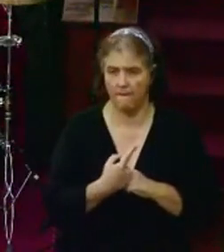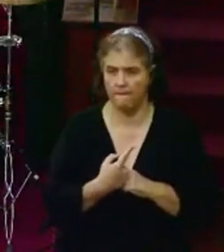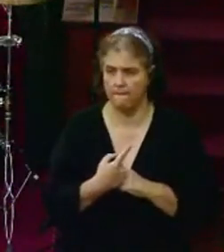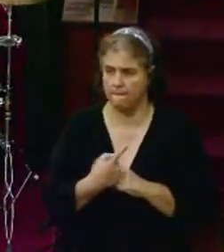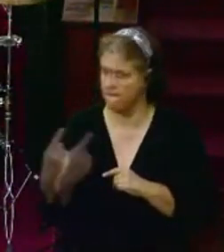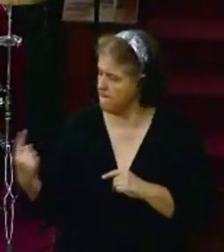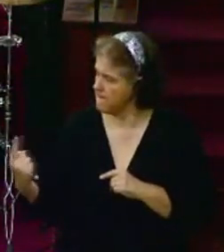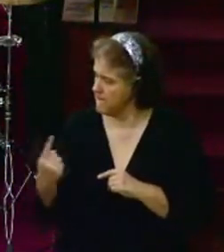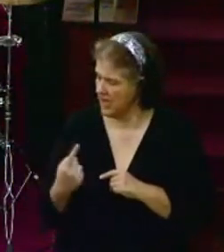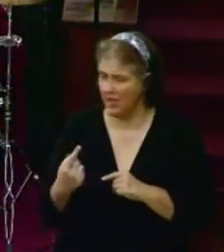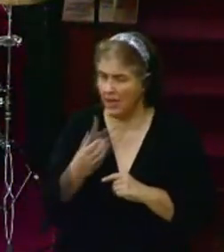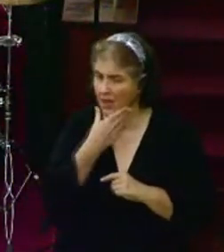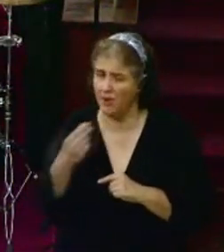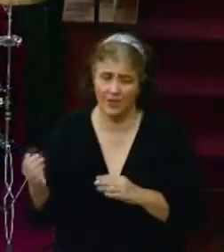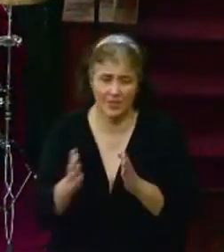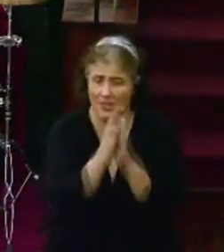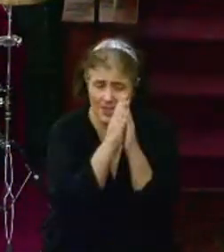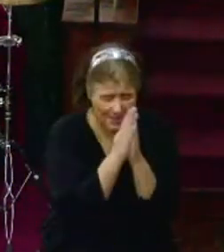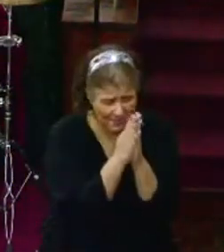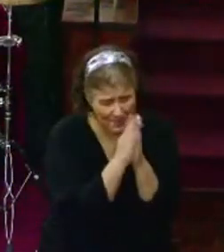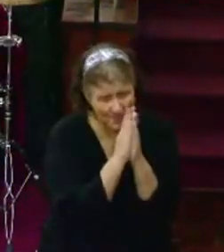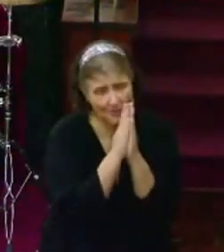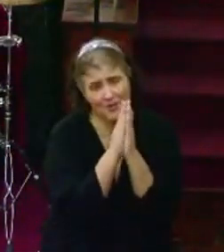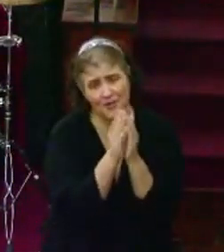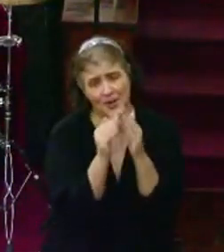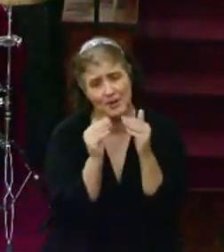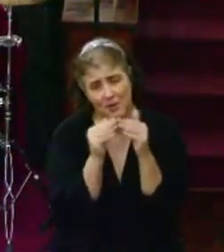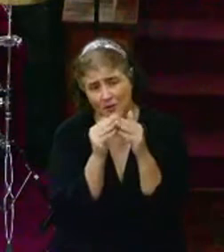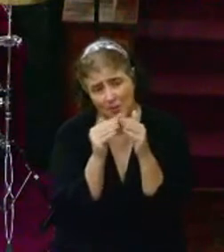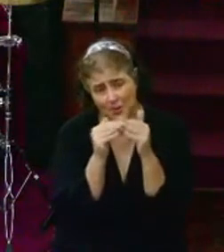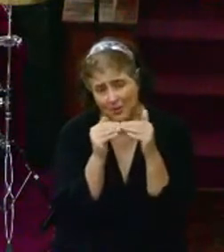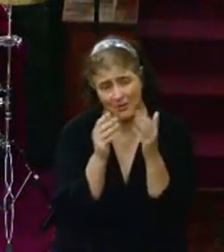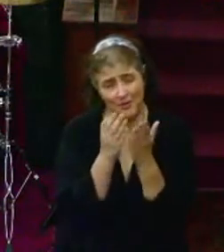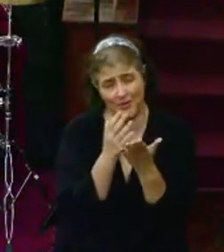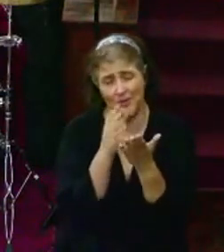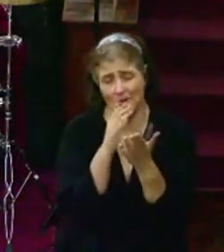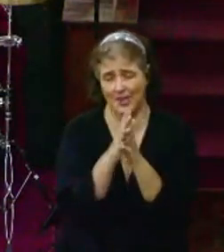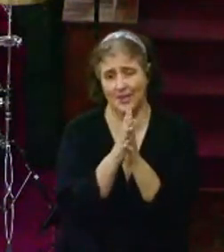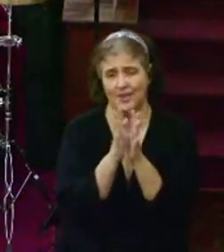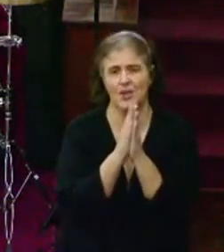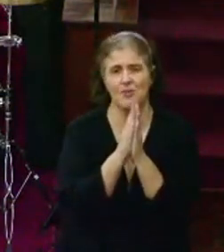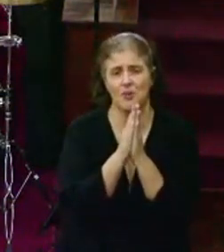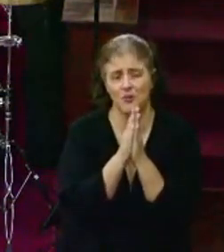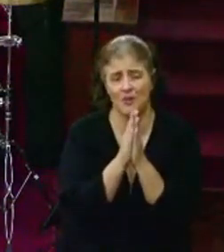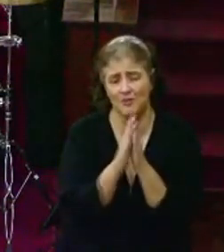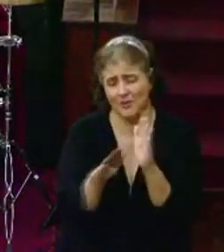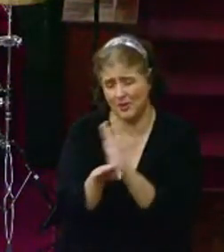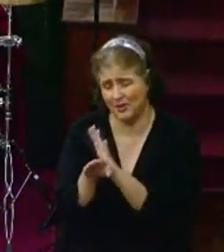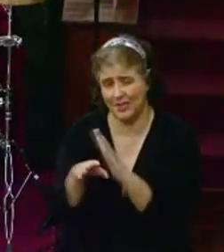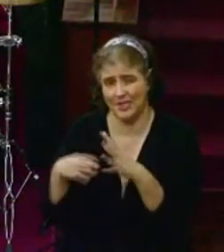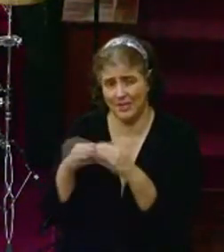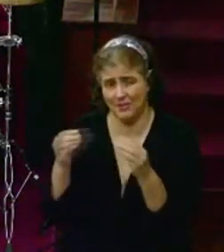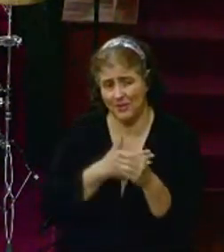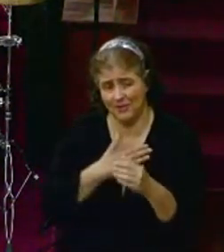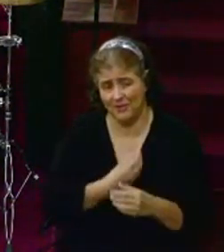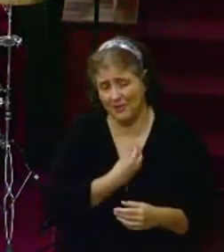eu não posso deixar de servir as mesas para jogar comida aos cachorrinhos. Eu não posso cuidar dos cachorrinhos. Ela falou: tudo